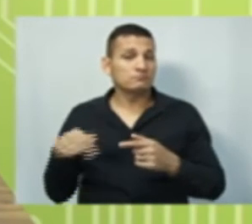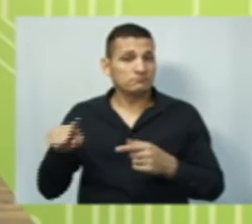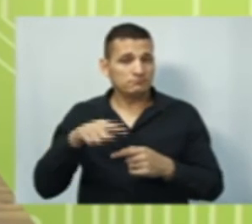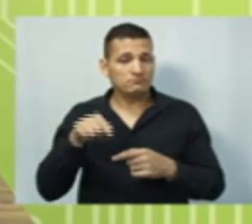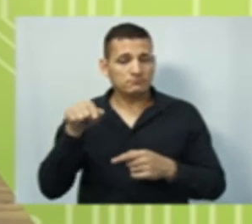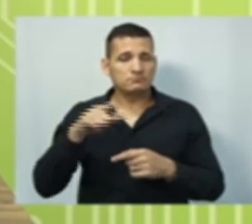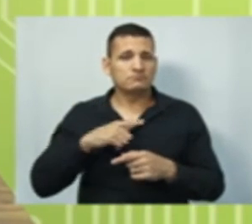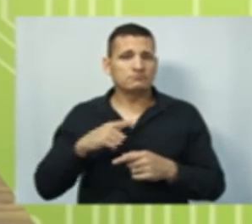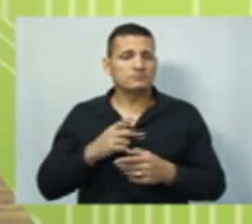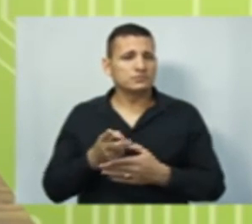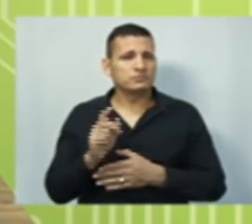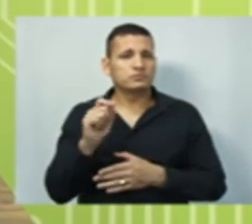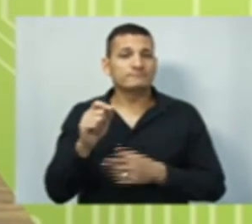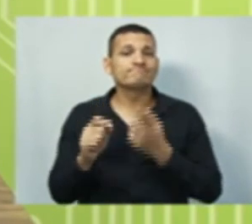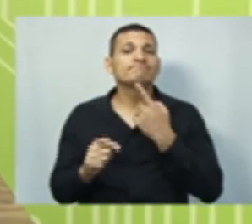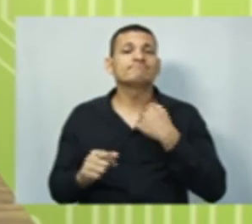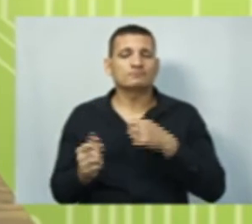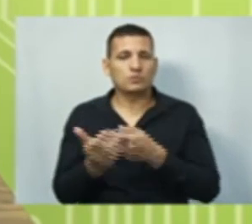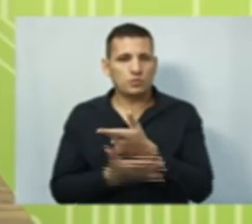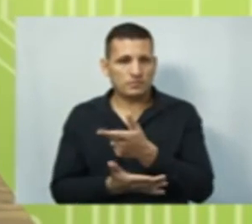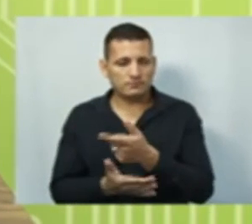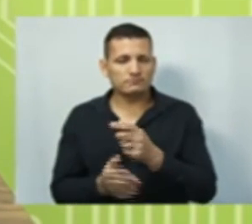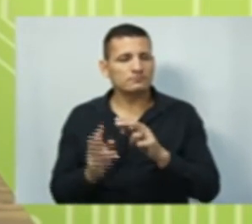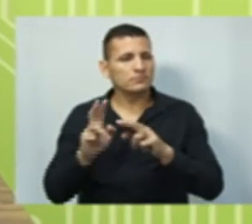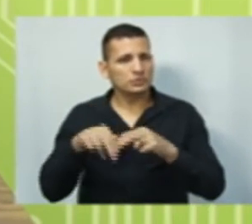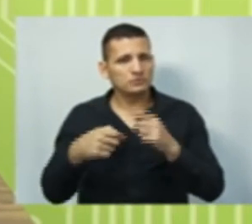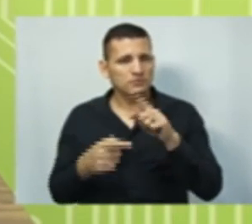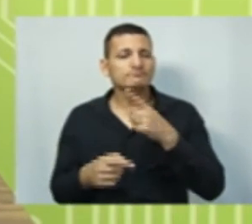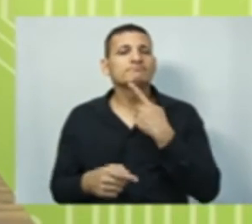sempre a gente para esse desejo de consumo. Por isso que nós falamos, nossos